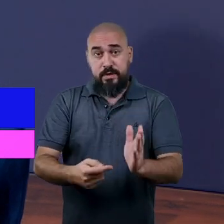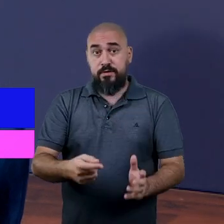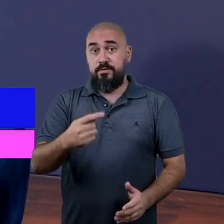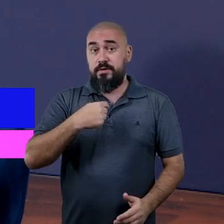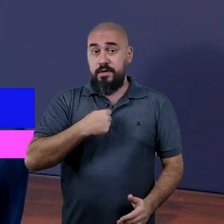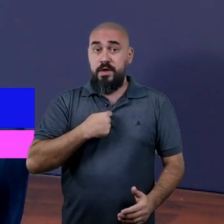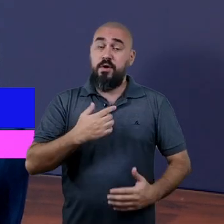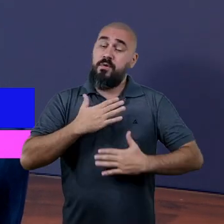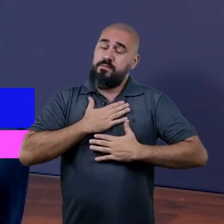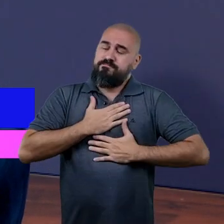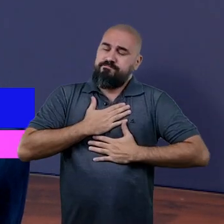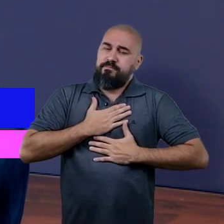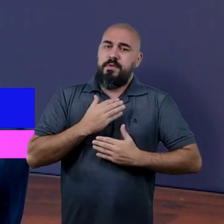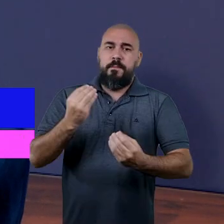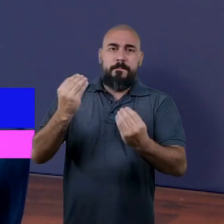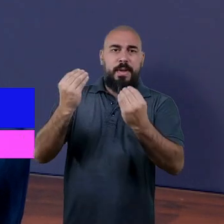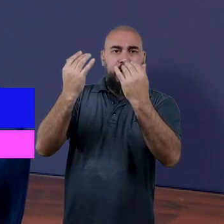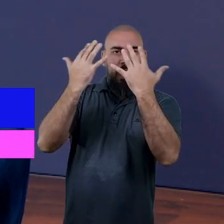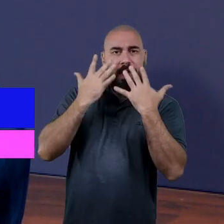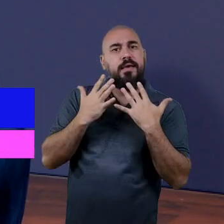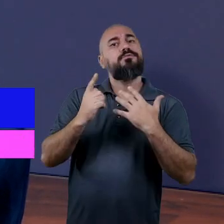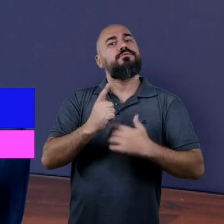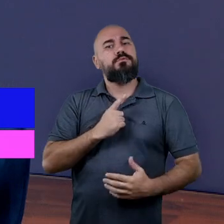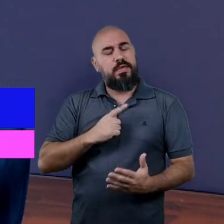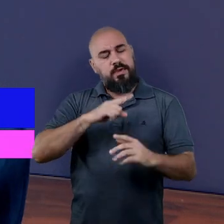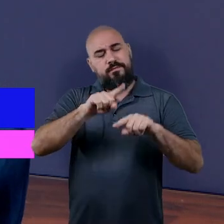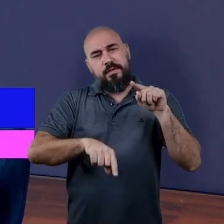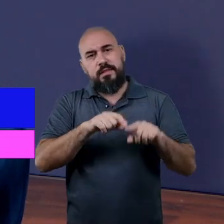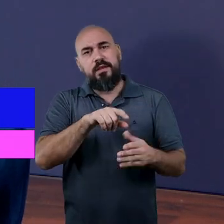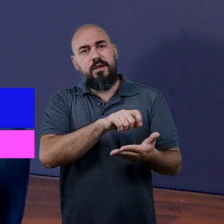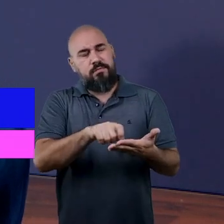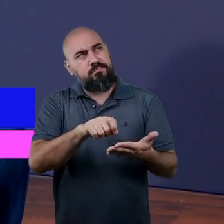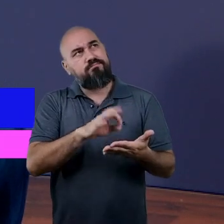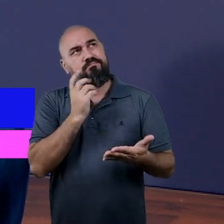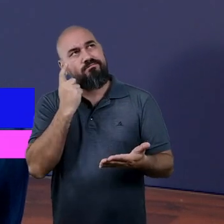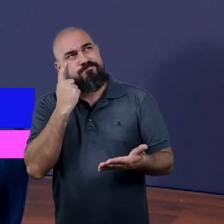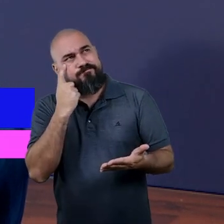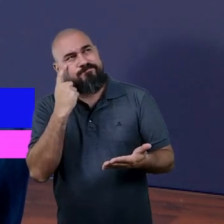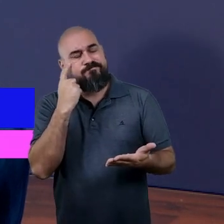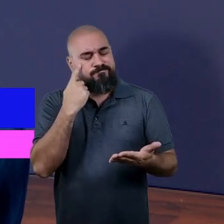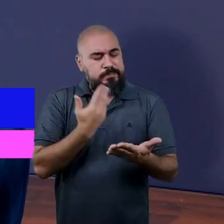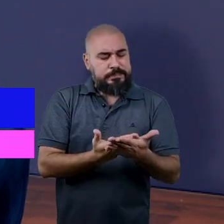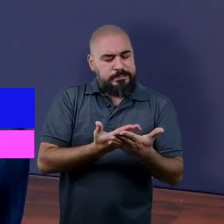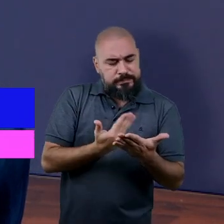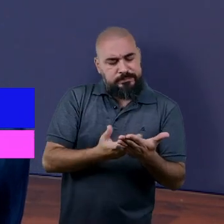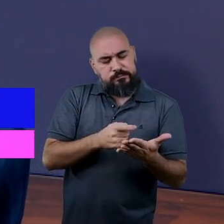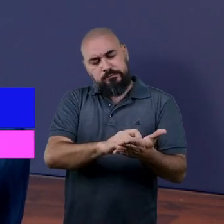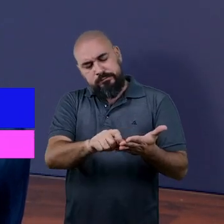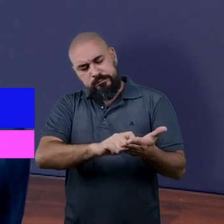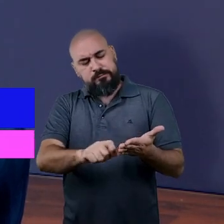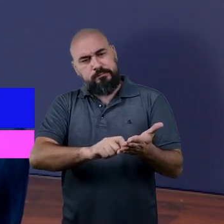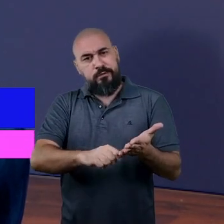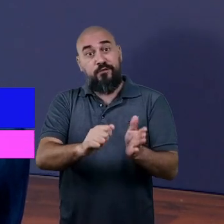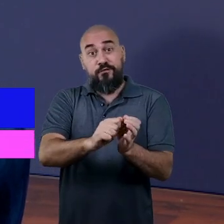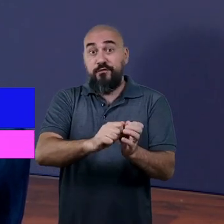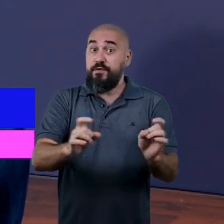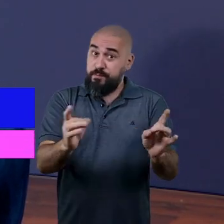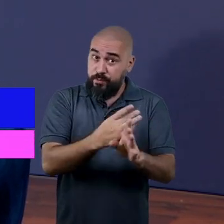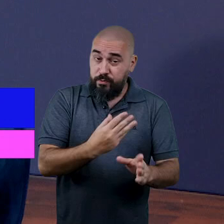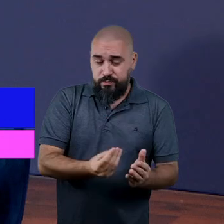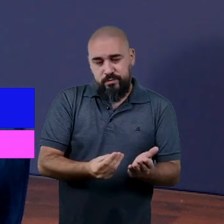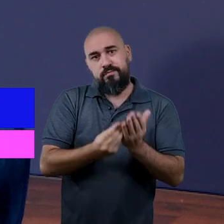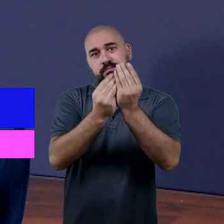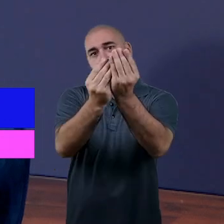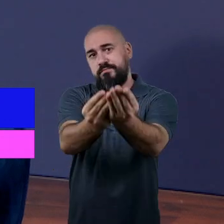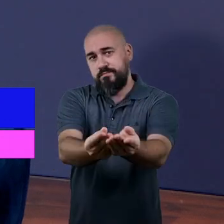fui muito abençoado com esse material quando eu estava preparando, e eu tenho certeza que você também será muito abençoada, você